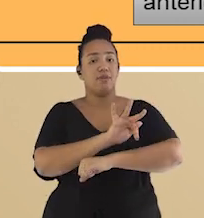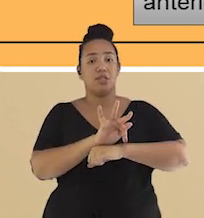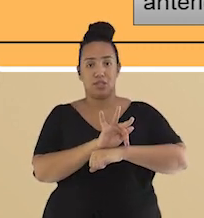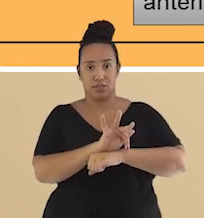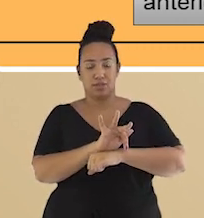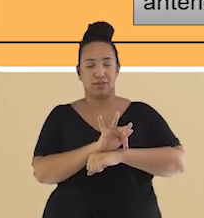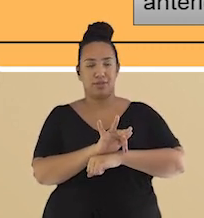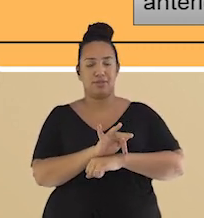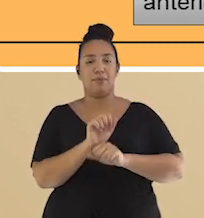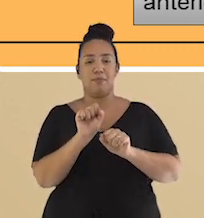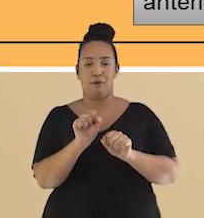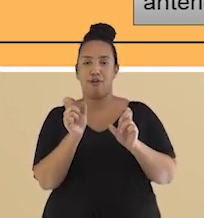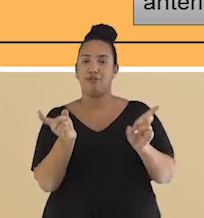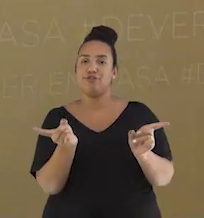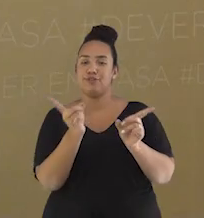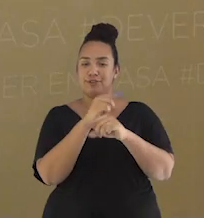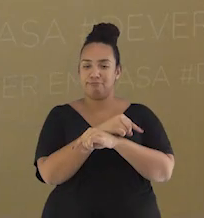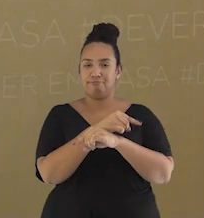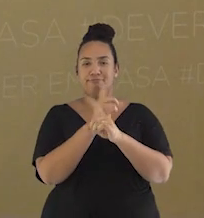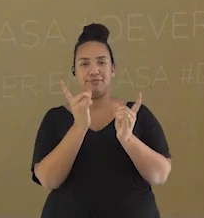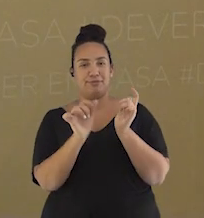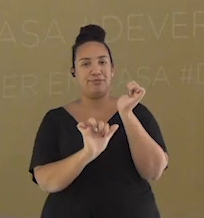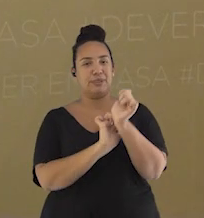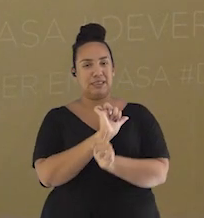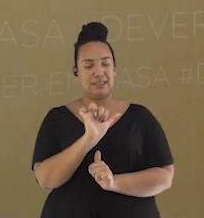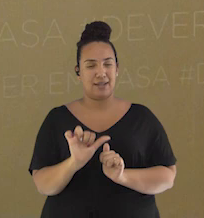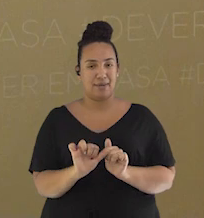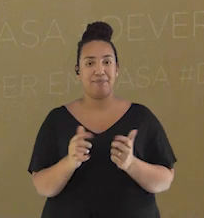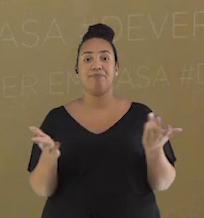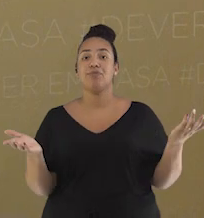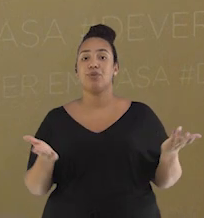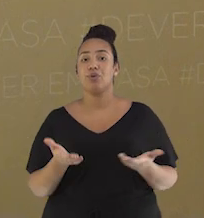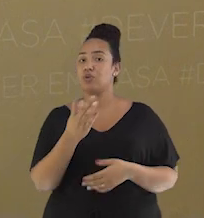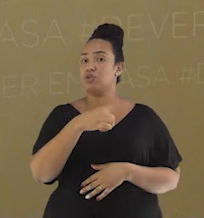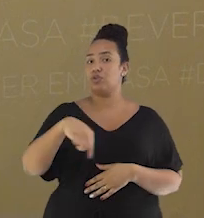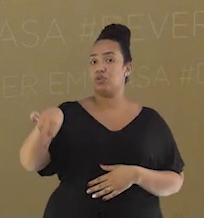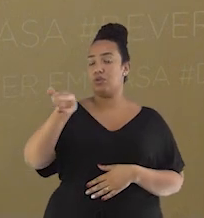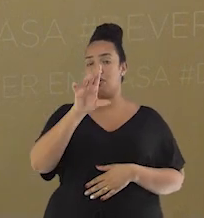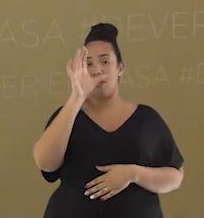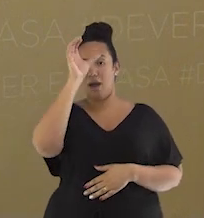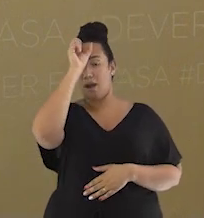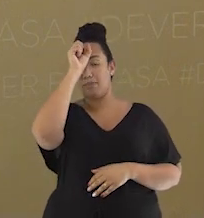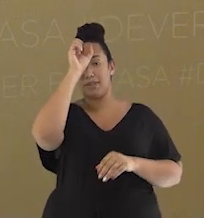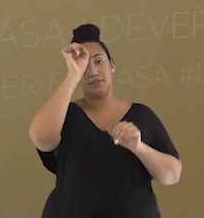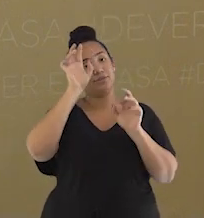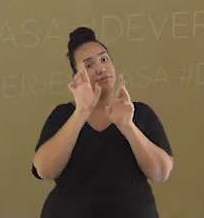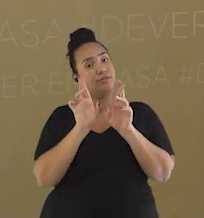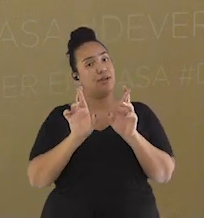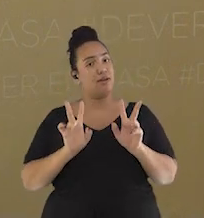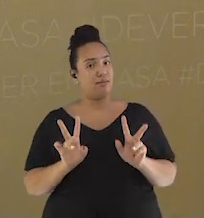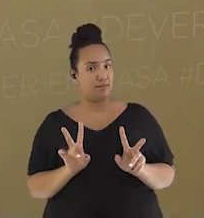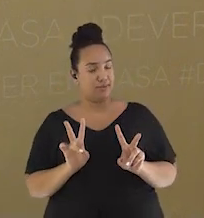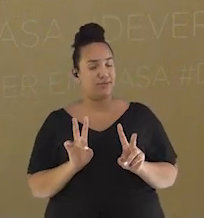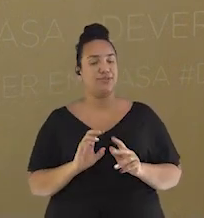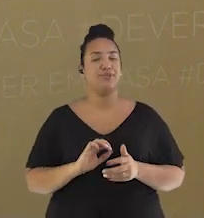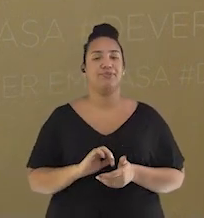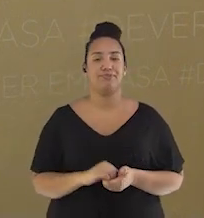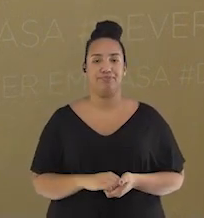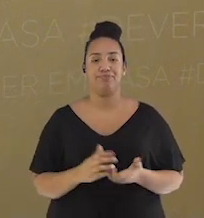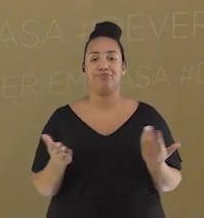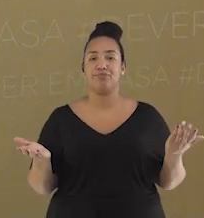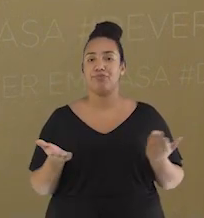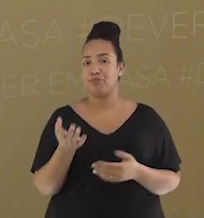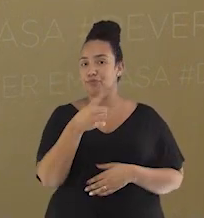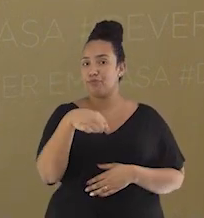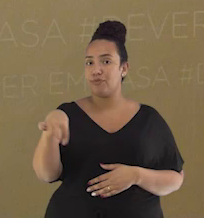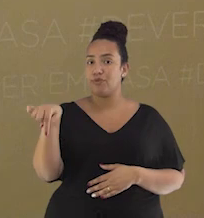são reversíveis. Hoje, vamos aprender sobre um tipo diferente de transformação. Vamos